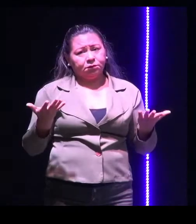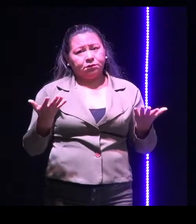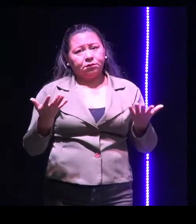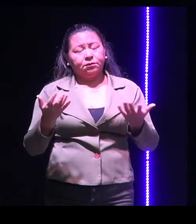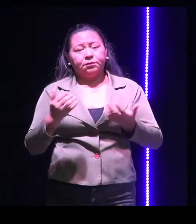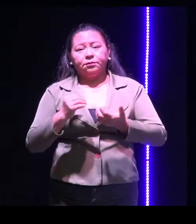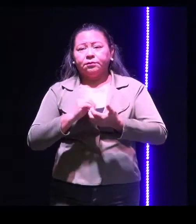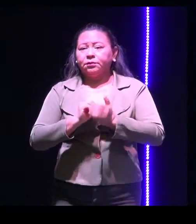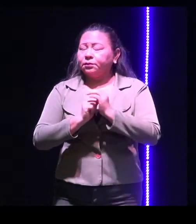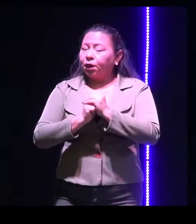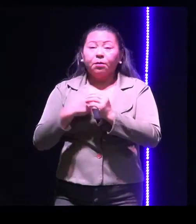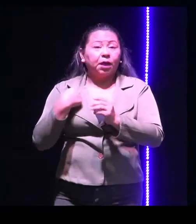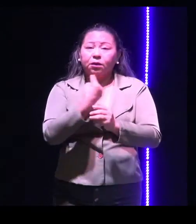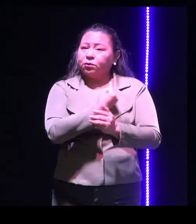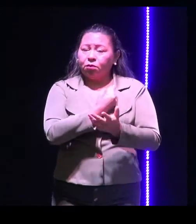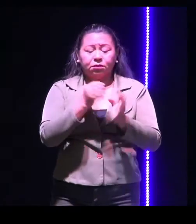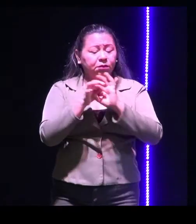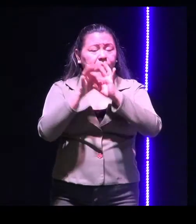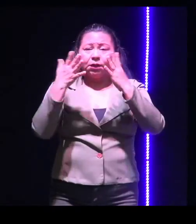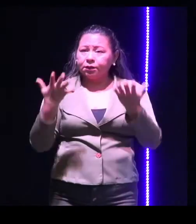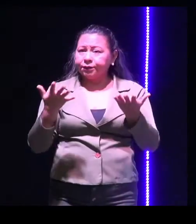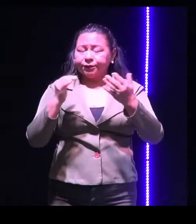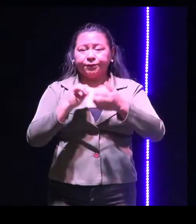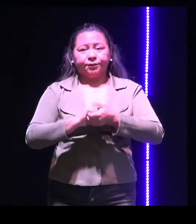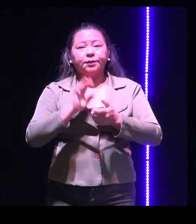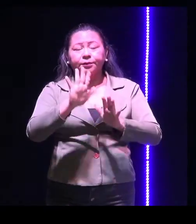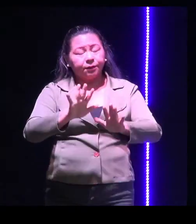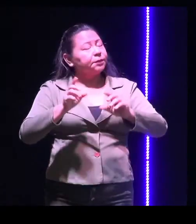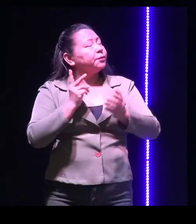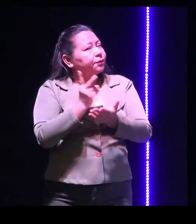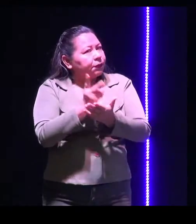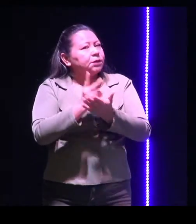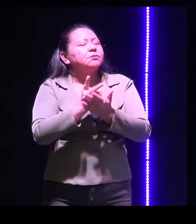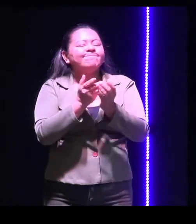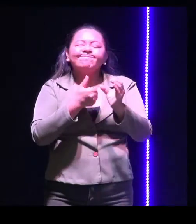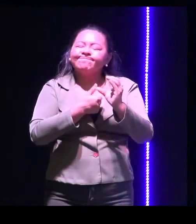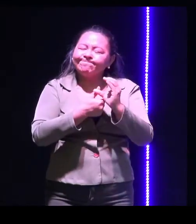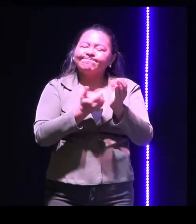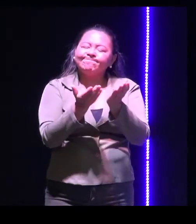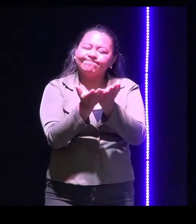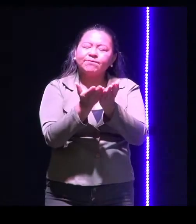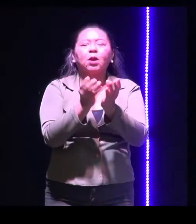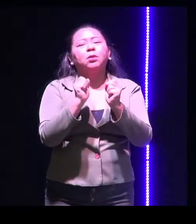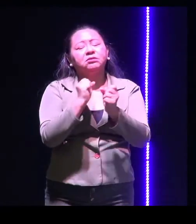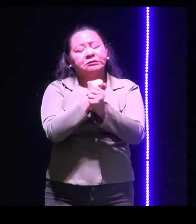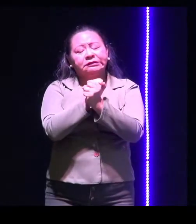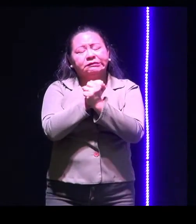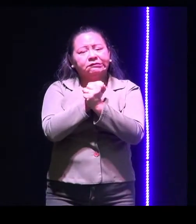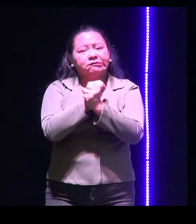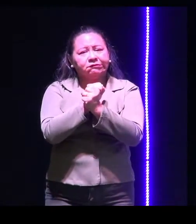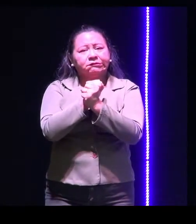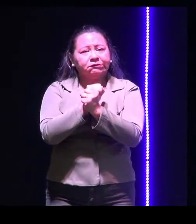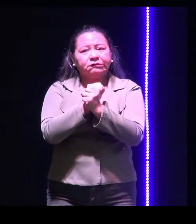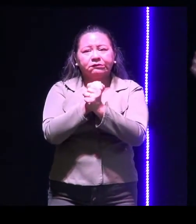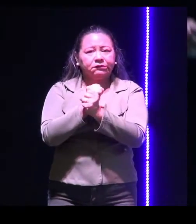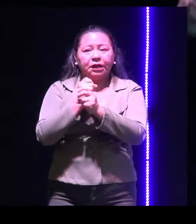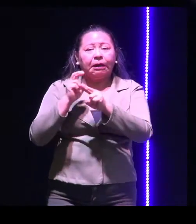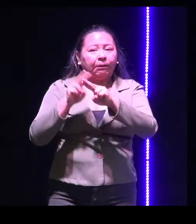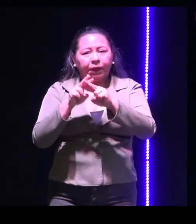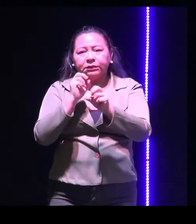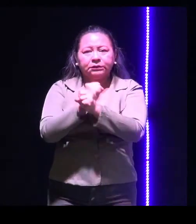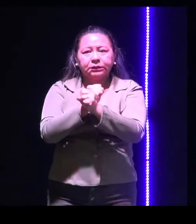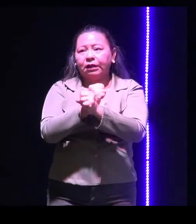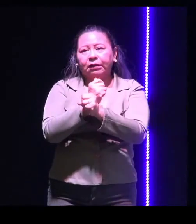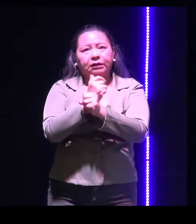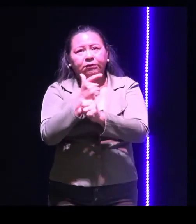e por você, pela nossa liberdade. Mas mesmo sendo crentes, podemos viver presos sem a liberdade